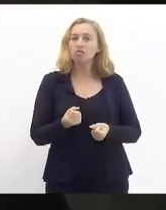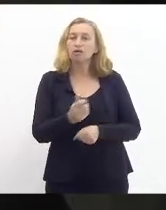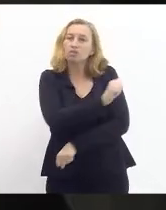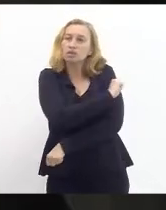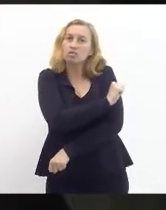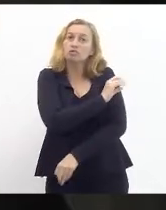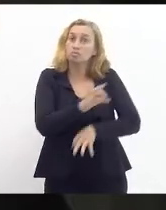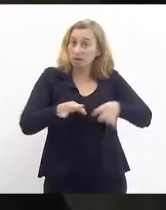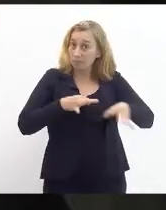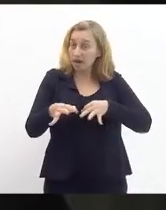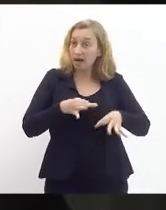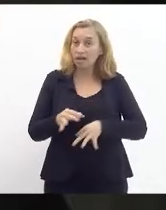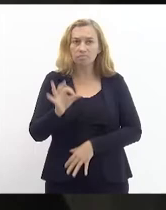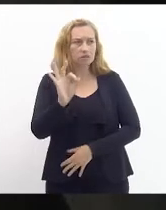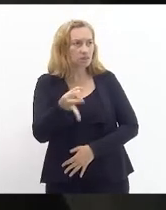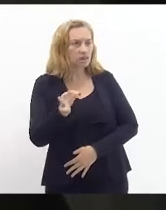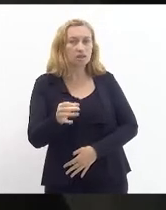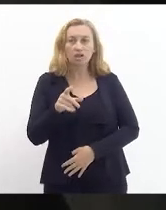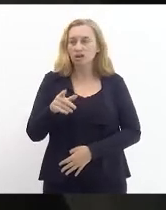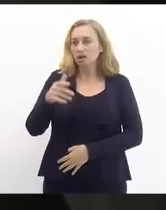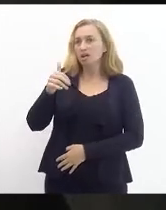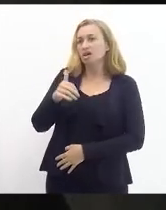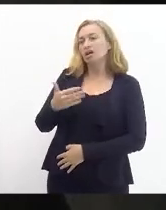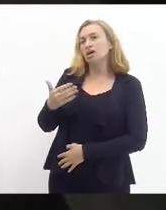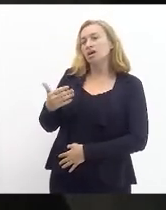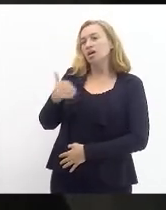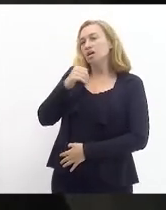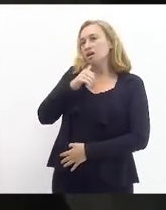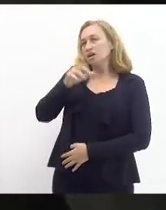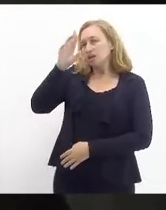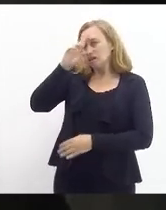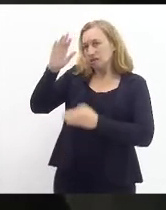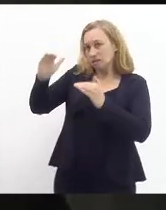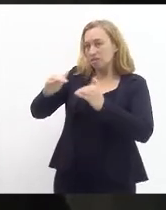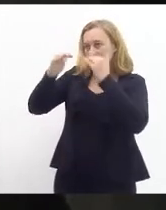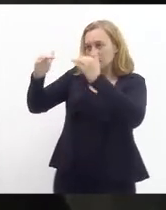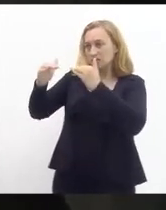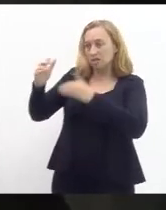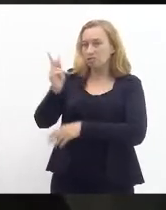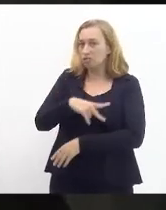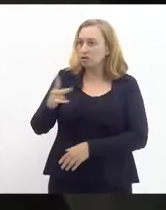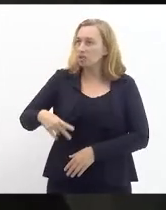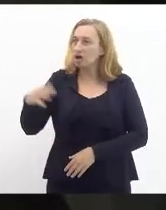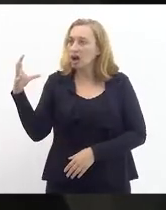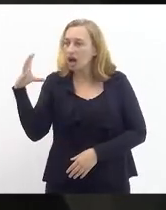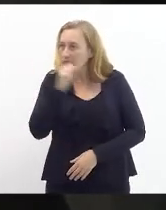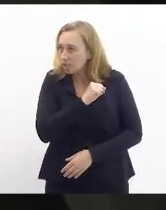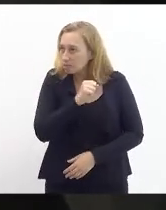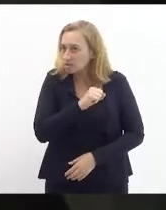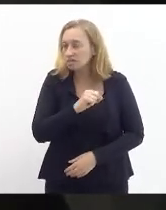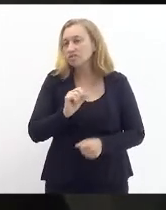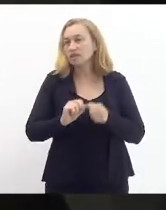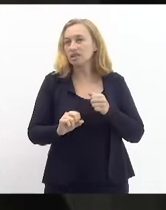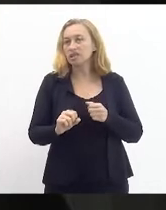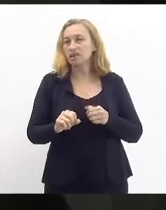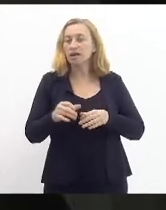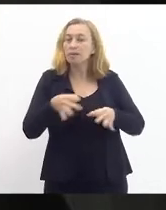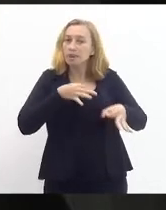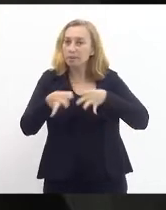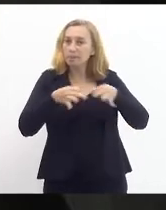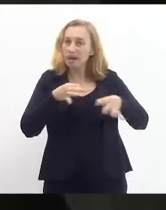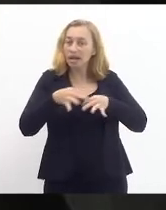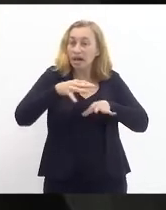mínimo até porque você excelência professora uma das coisas mais urgentes satisfazer em tudo quanto é a rede de ensino por aí é